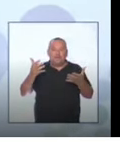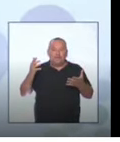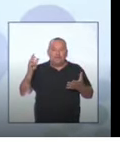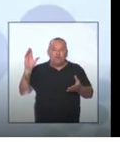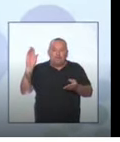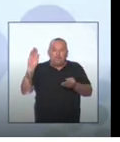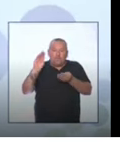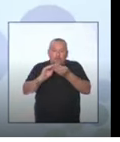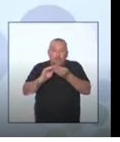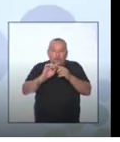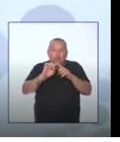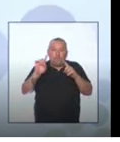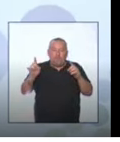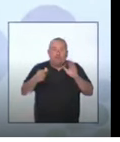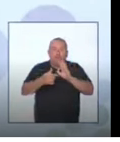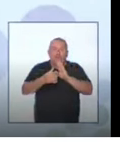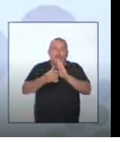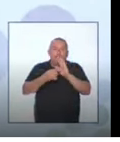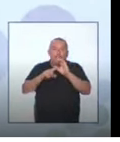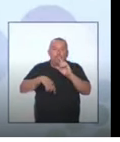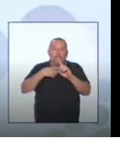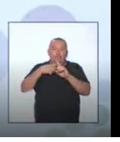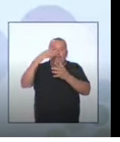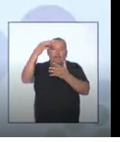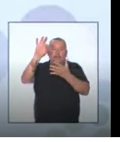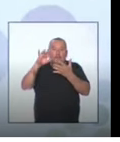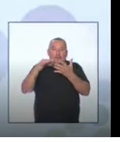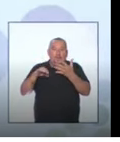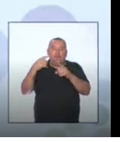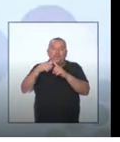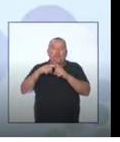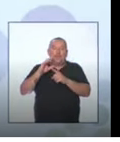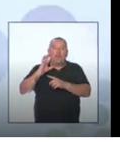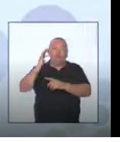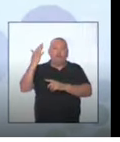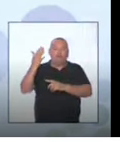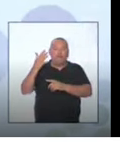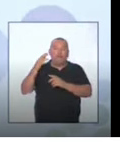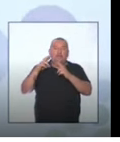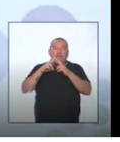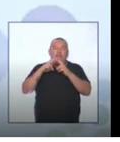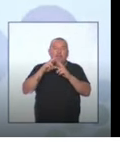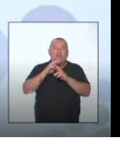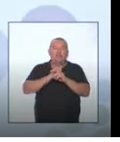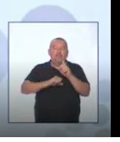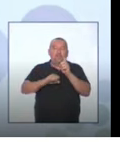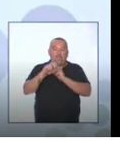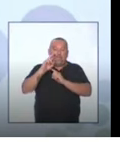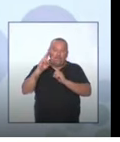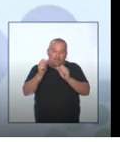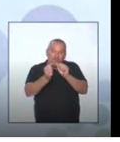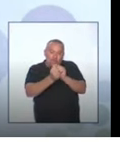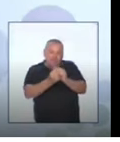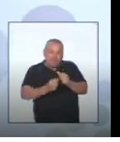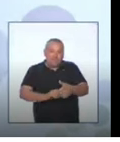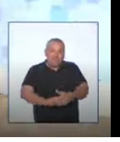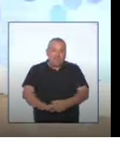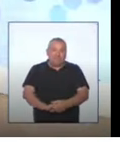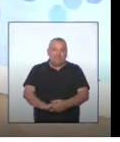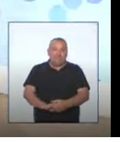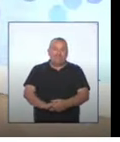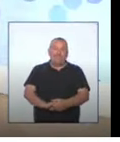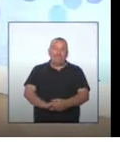curtinho, mas que vai poder trazer um pouco mais de detalhes do que ocorre nas redes sociais. Vamos assistir juntos?